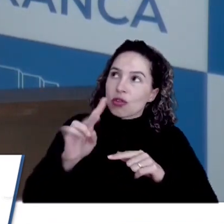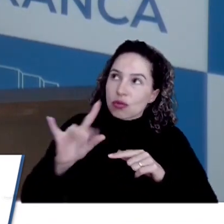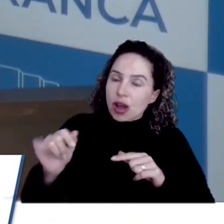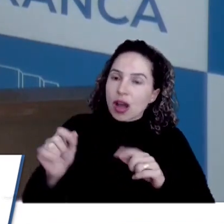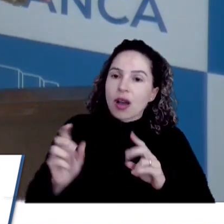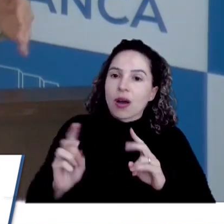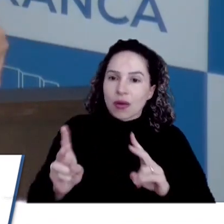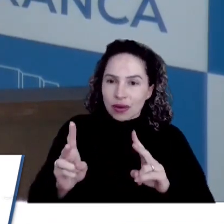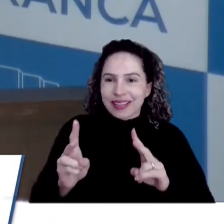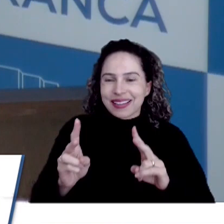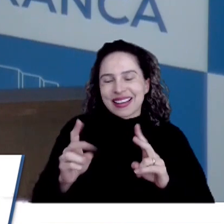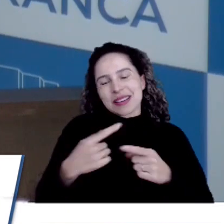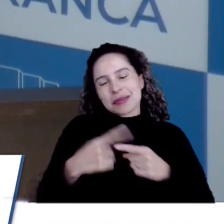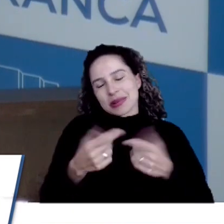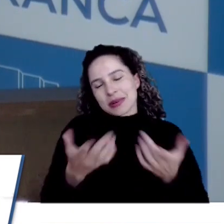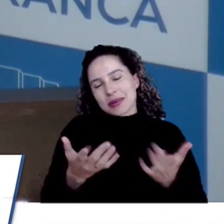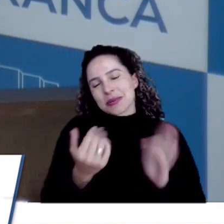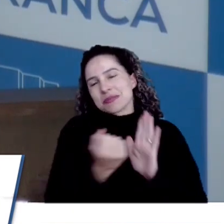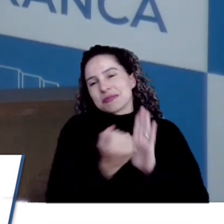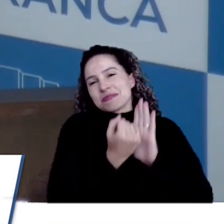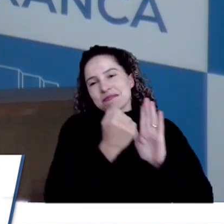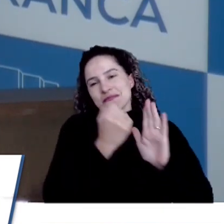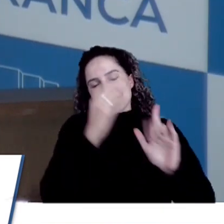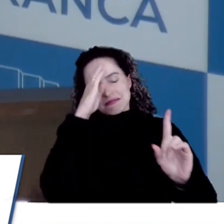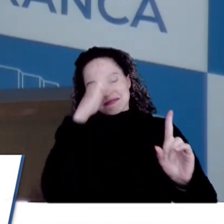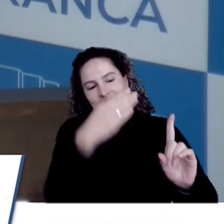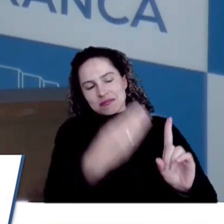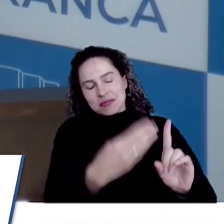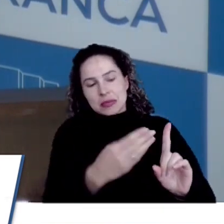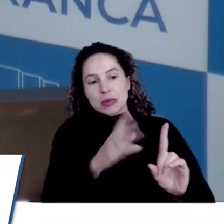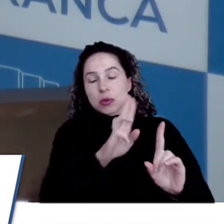Depois dessa homenagem, o seu nome numa creche,